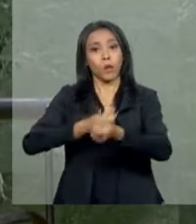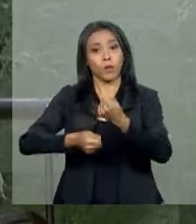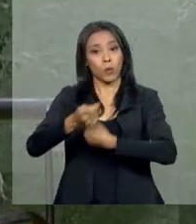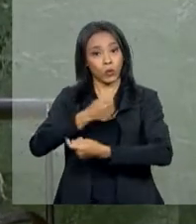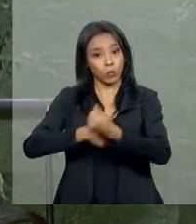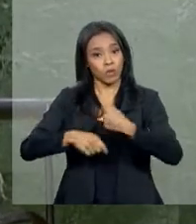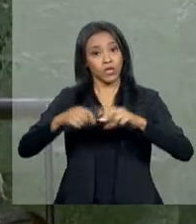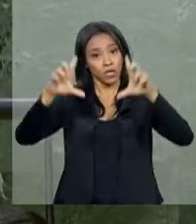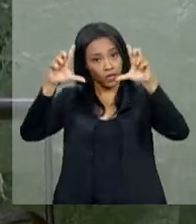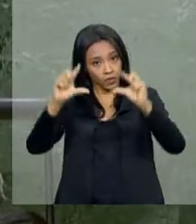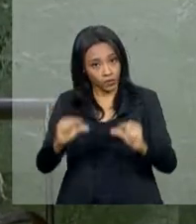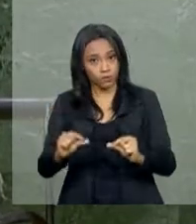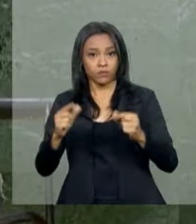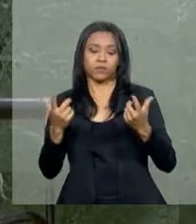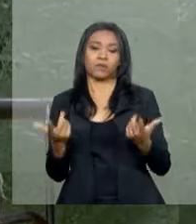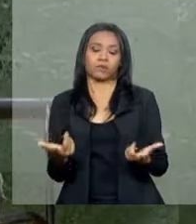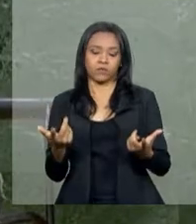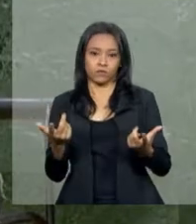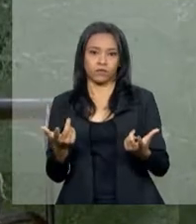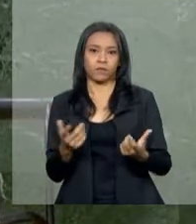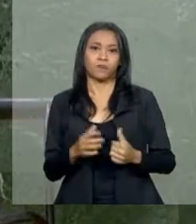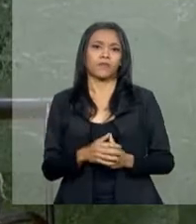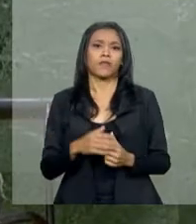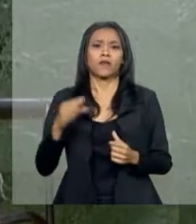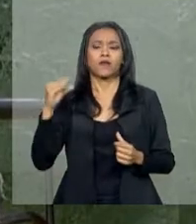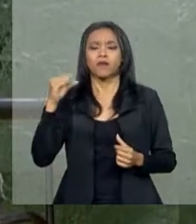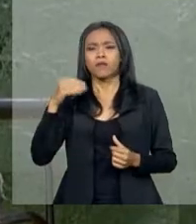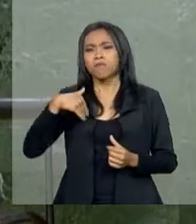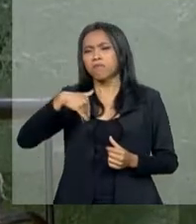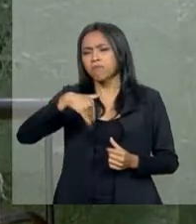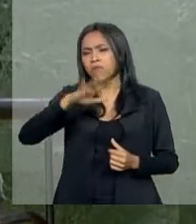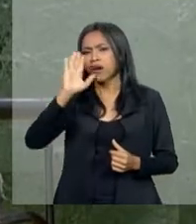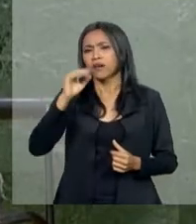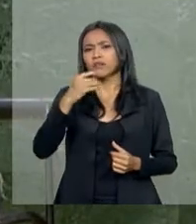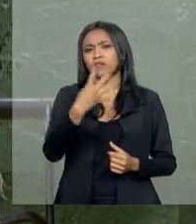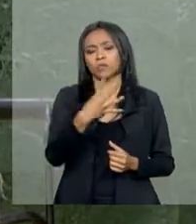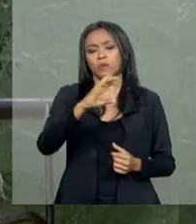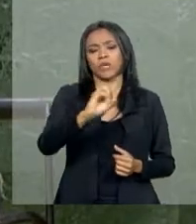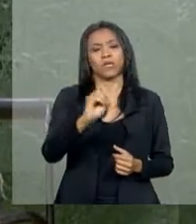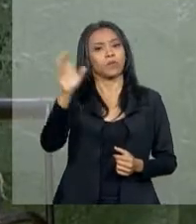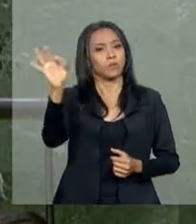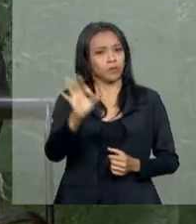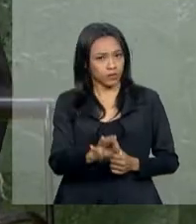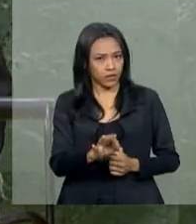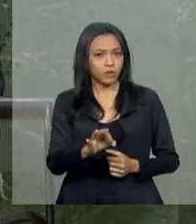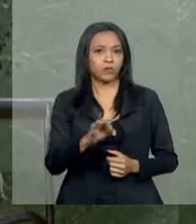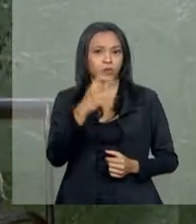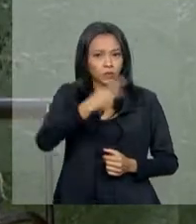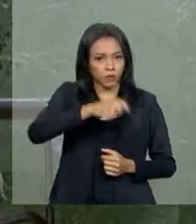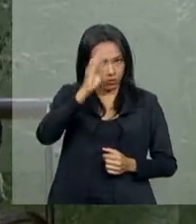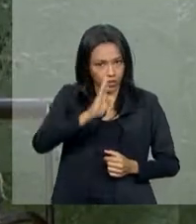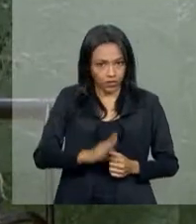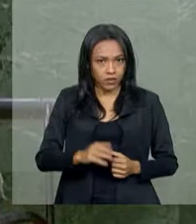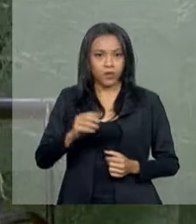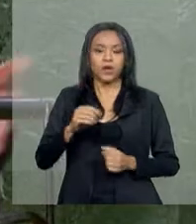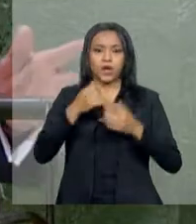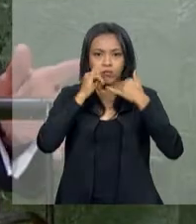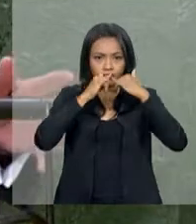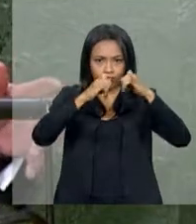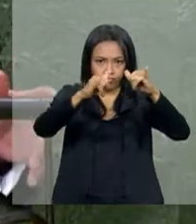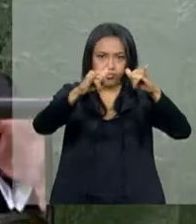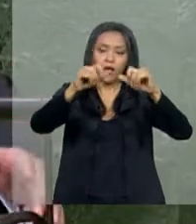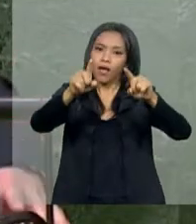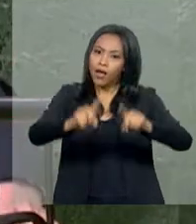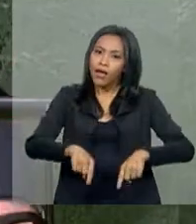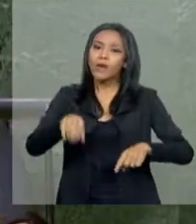baixo carbono. Mais de 40% da matriz energética brasileira é limpa